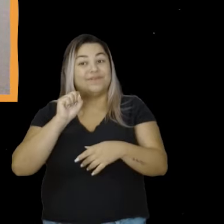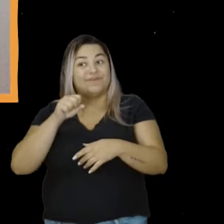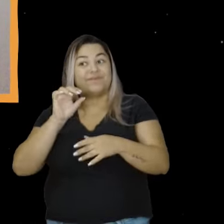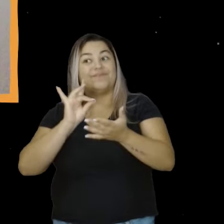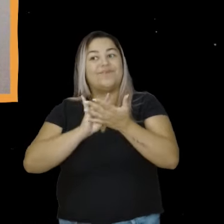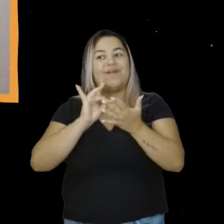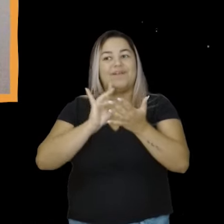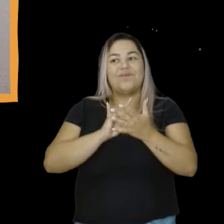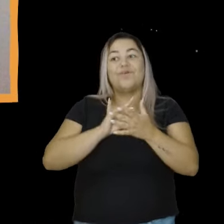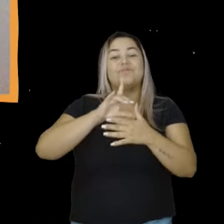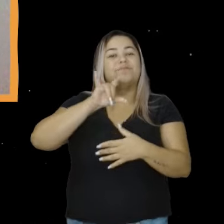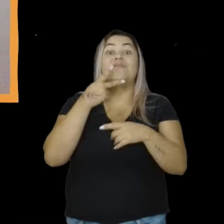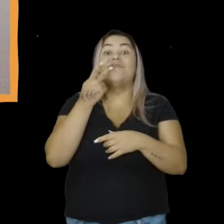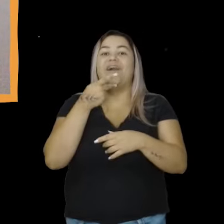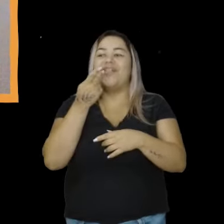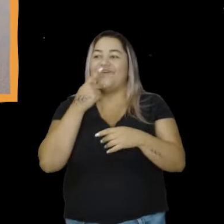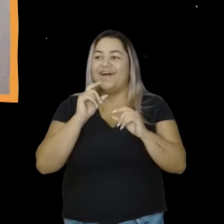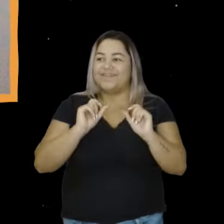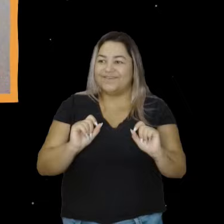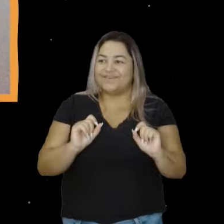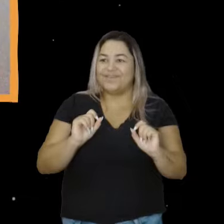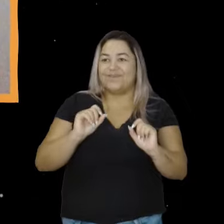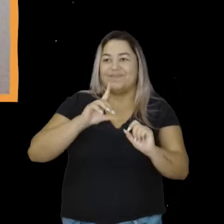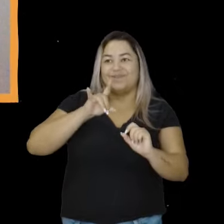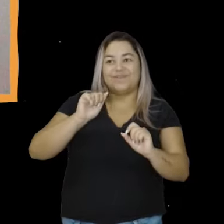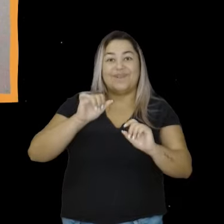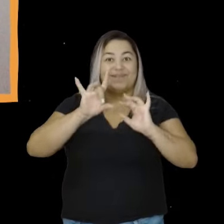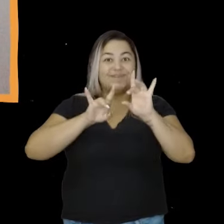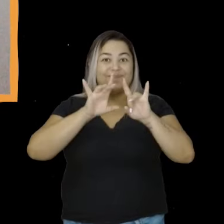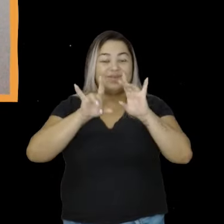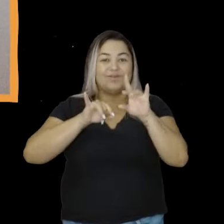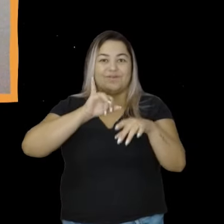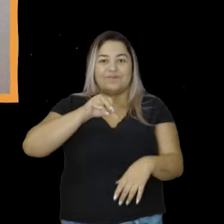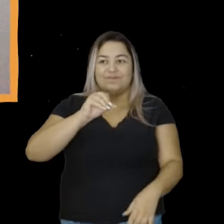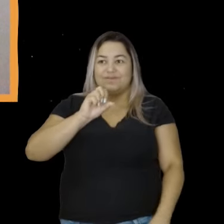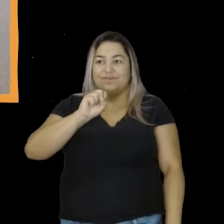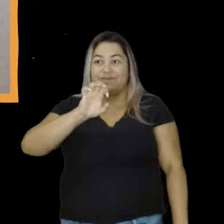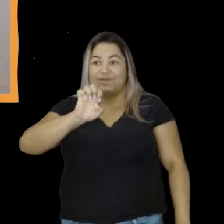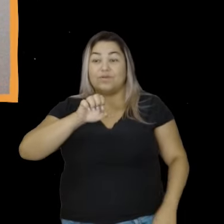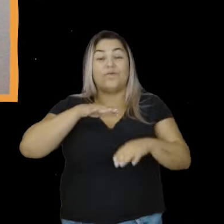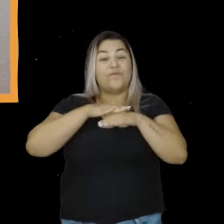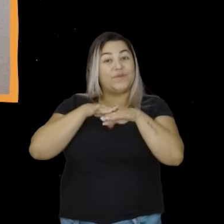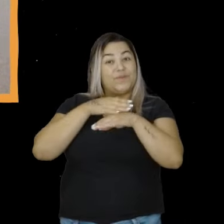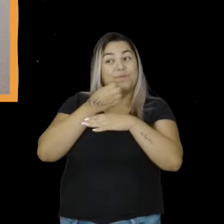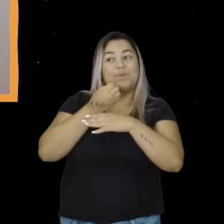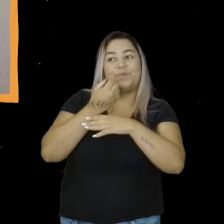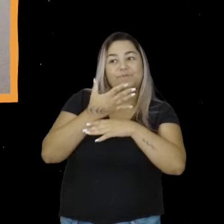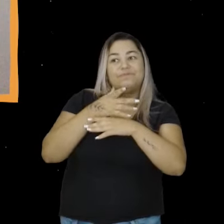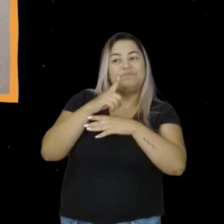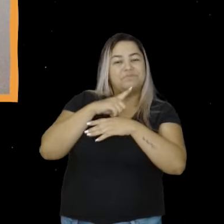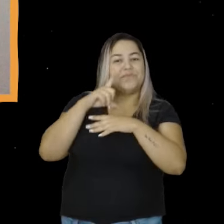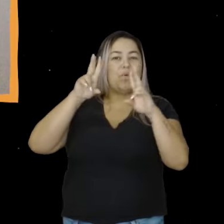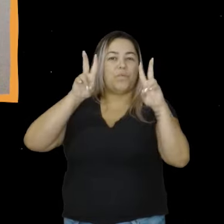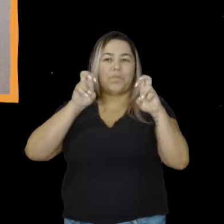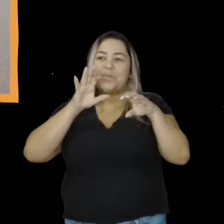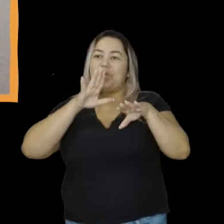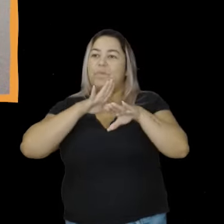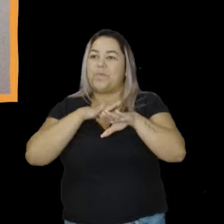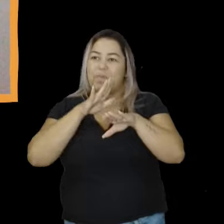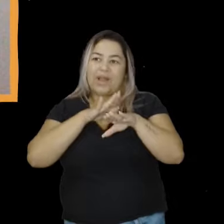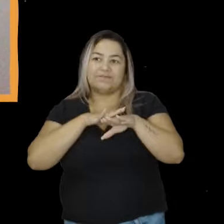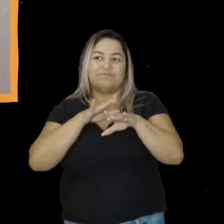dia especialíssimo. Sabe por quê? O especial Dia das Crianças com José Genuíno rendeu tanta conversa boa que sobrou assunto pra gente fazer mais um episódio